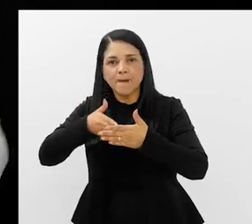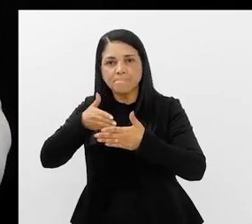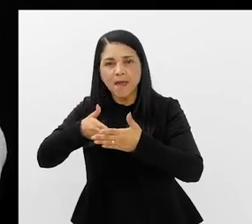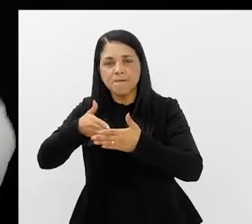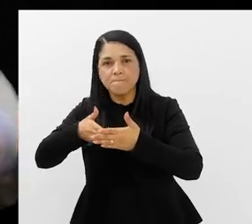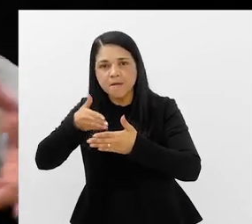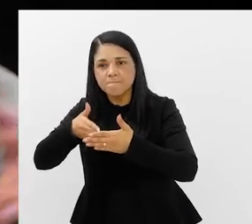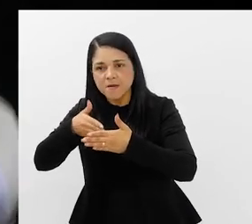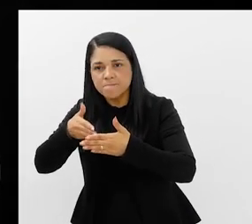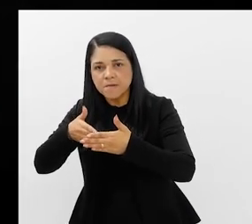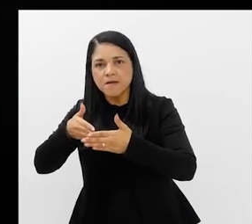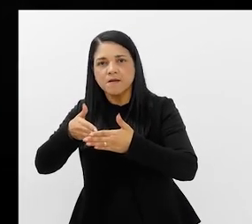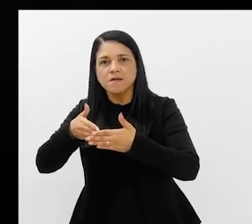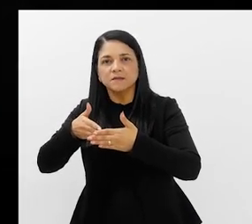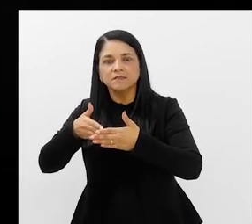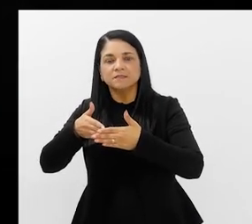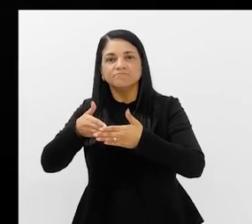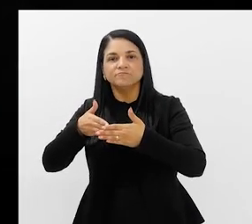adiante por conta